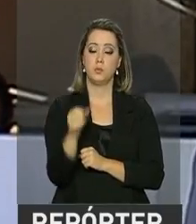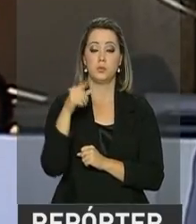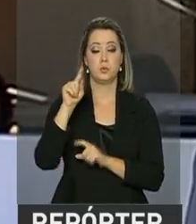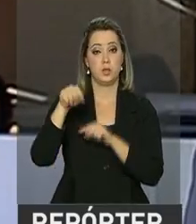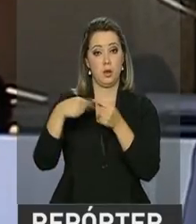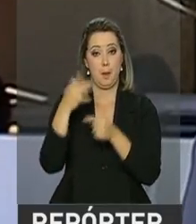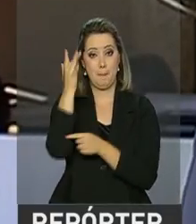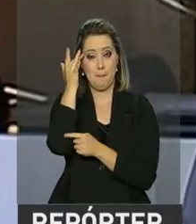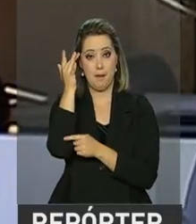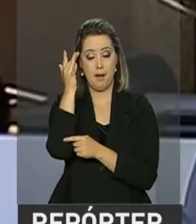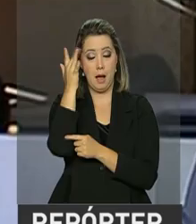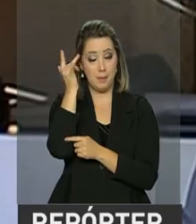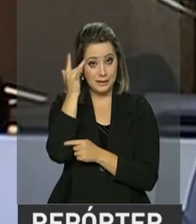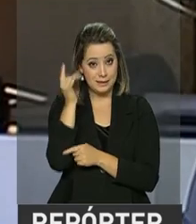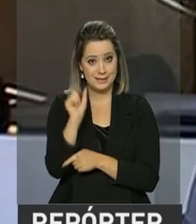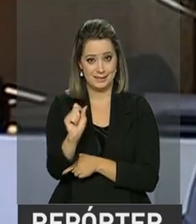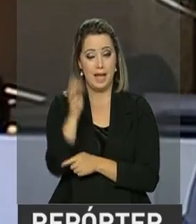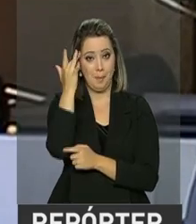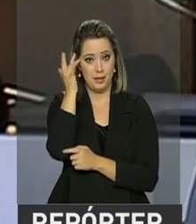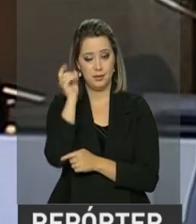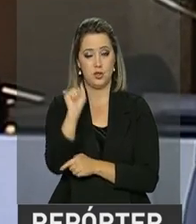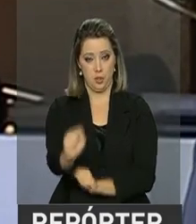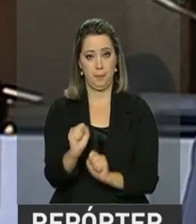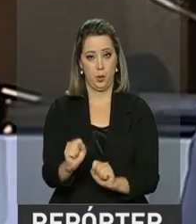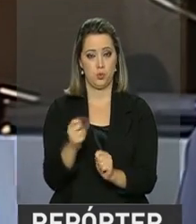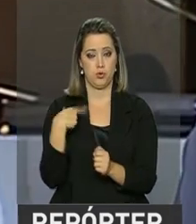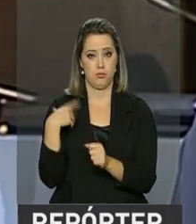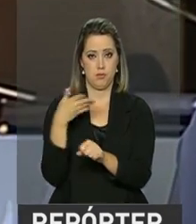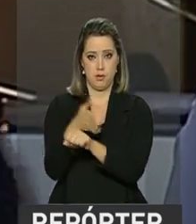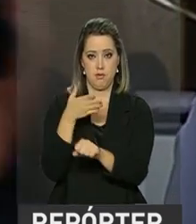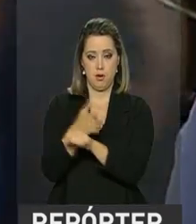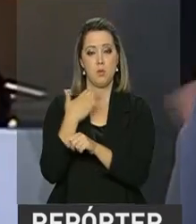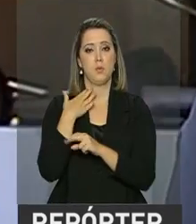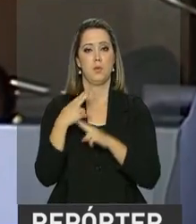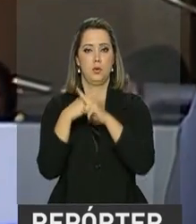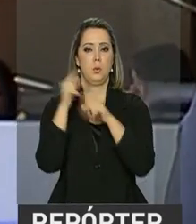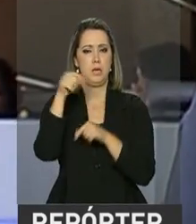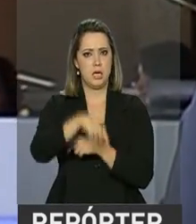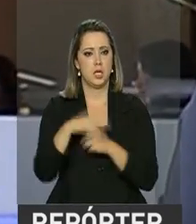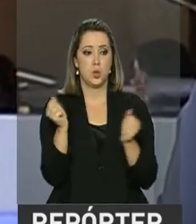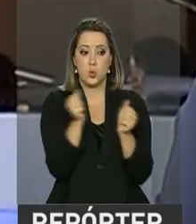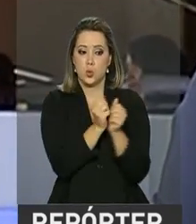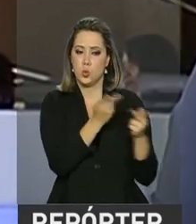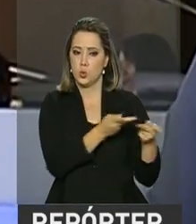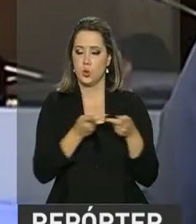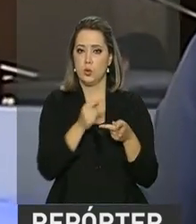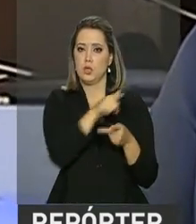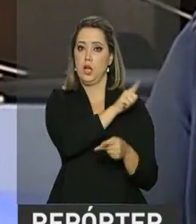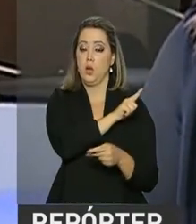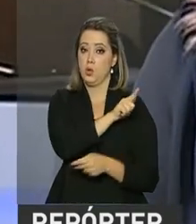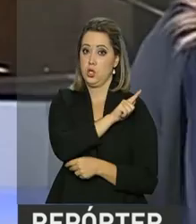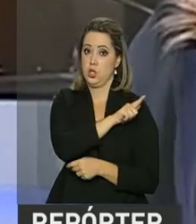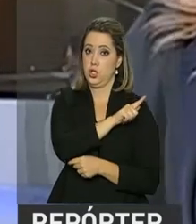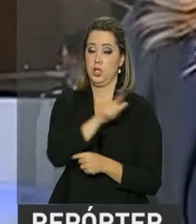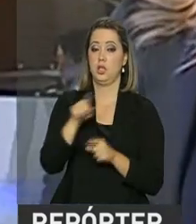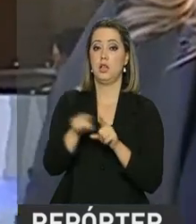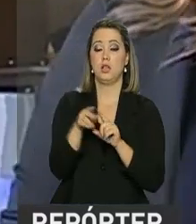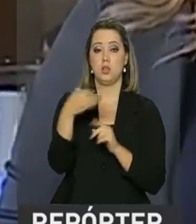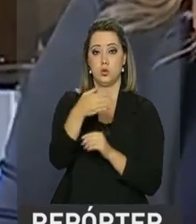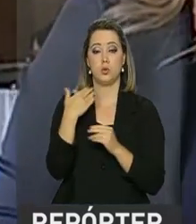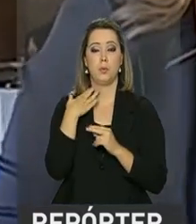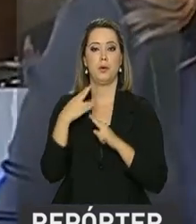a partir de amanhã e eu estou aqui com o Henrique José Santana que é gerente Nacional de FGTS da Caixa Econômica